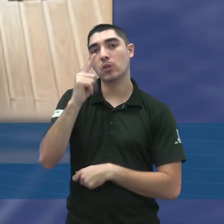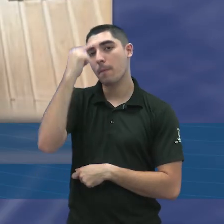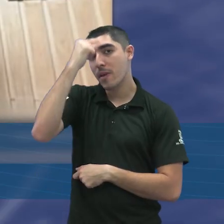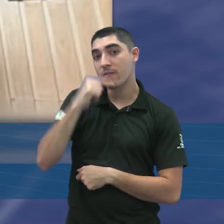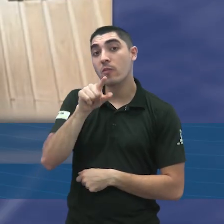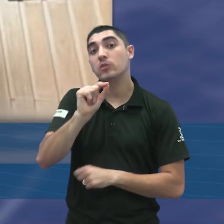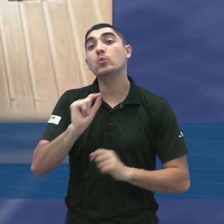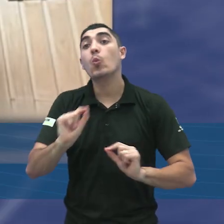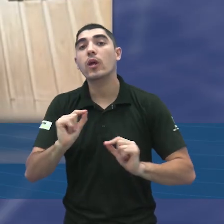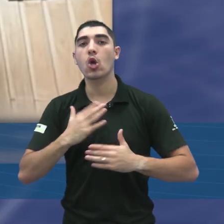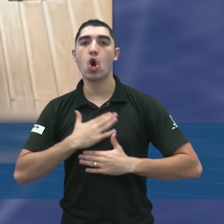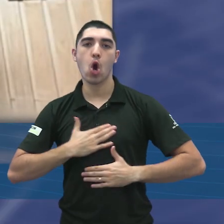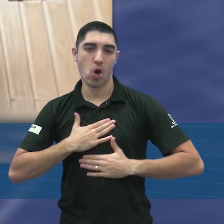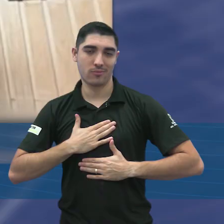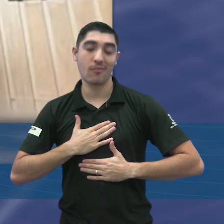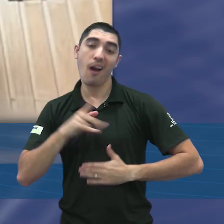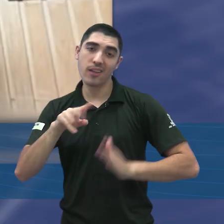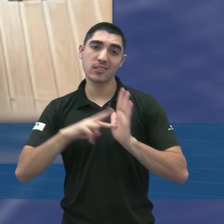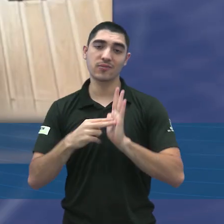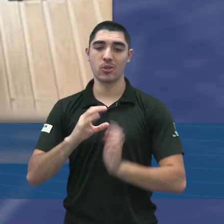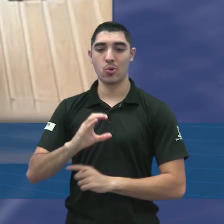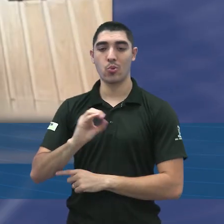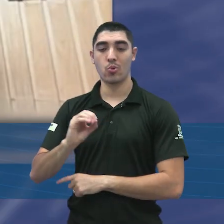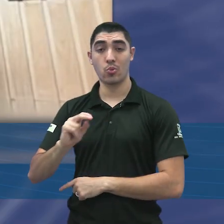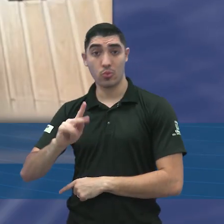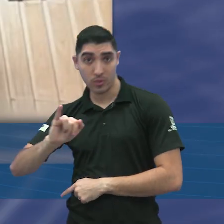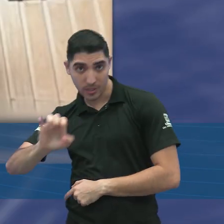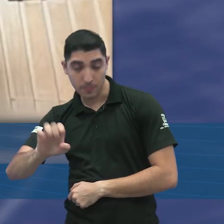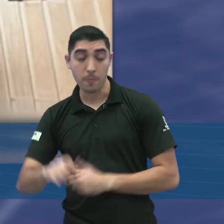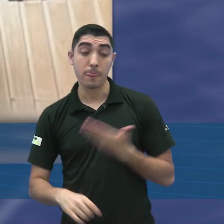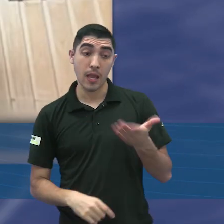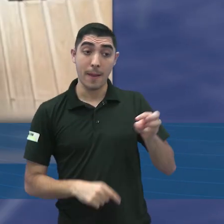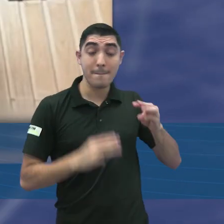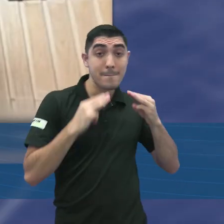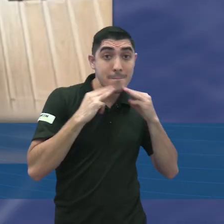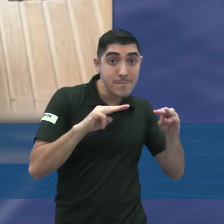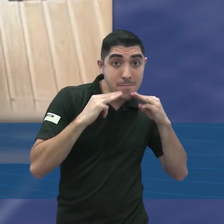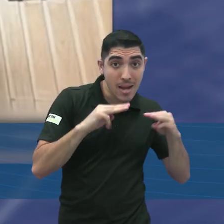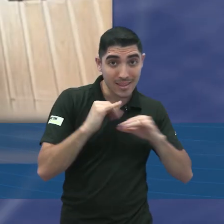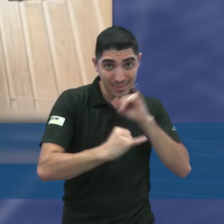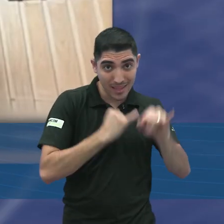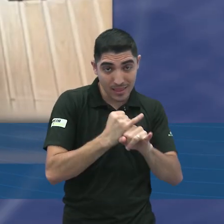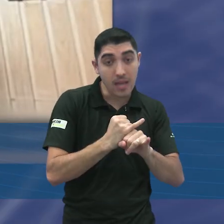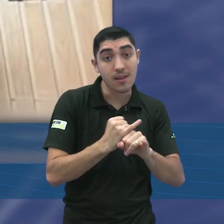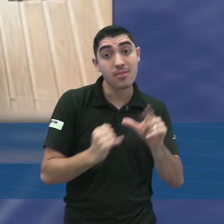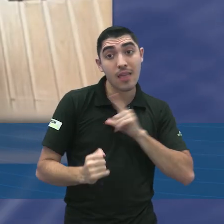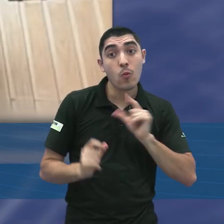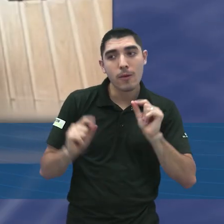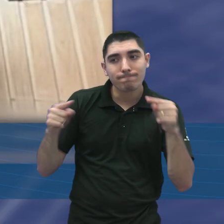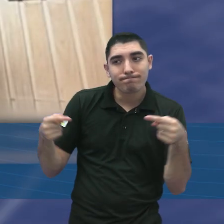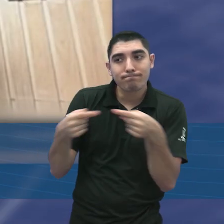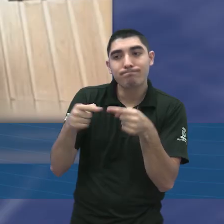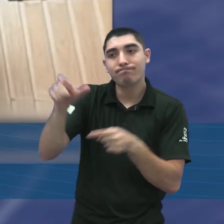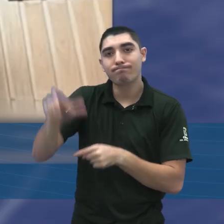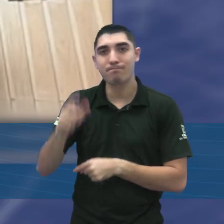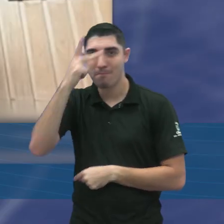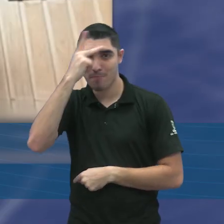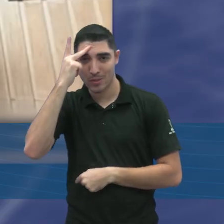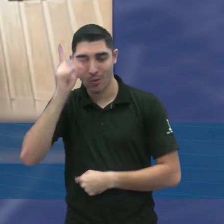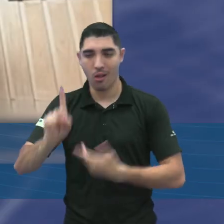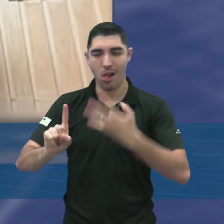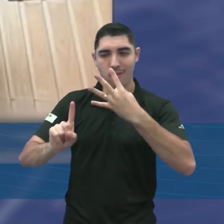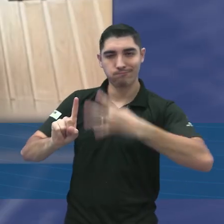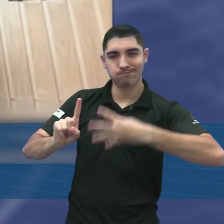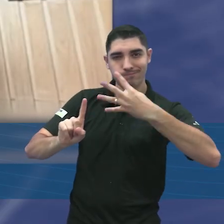são os seus gostos. E aí, para o marketing digital, ele ajuda nessa questão da personalização, né?